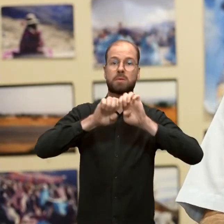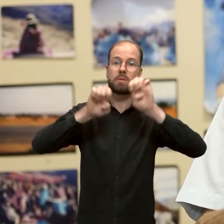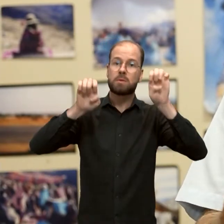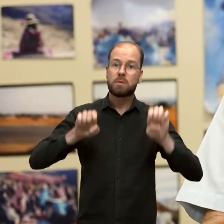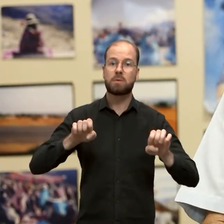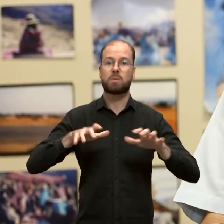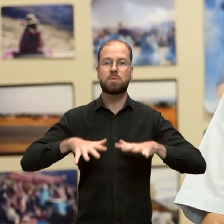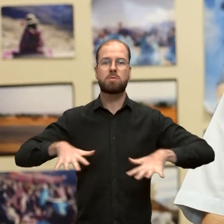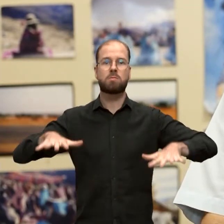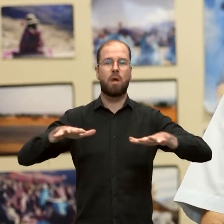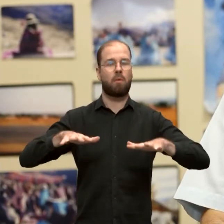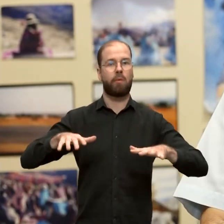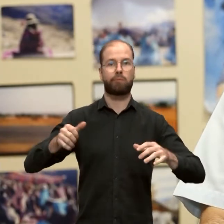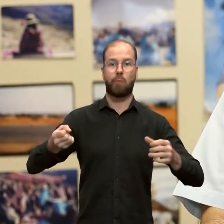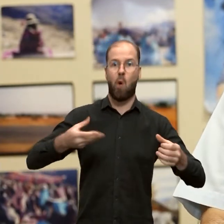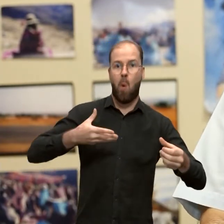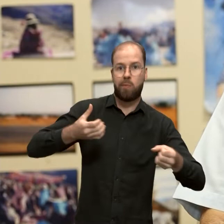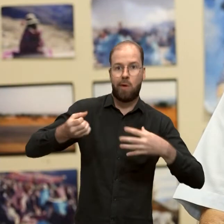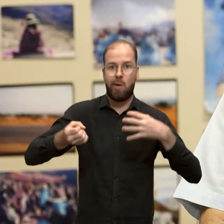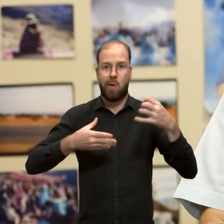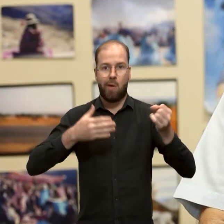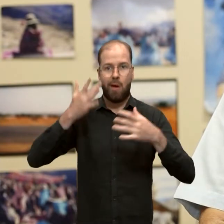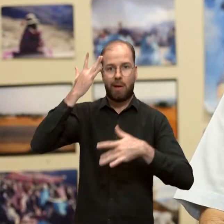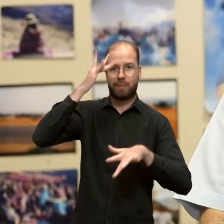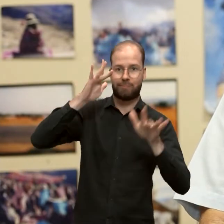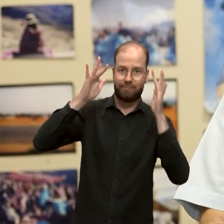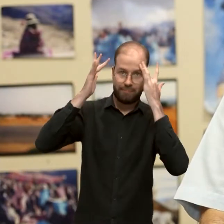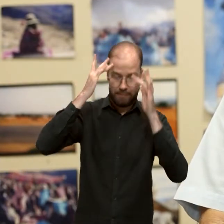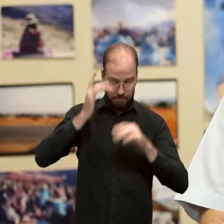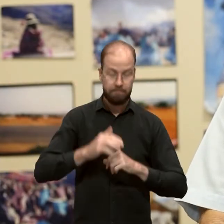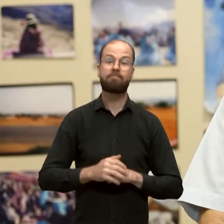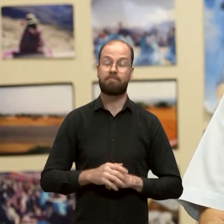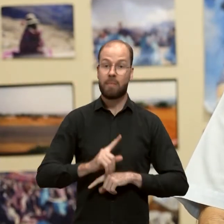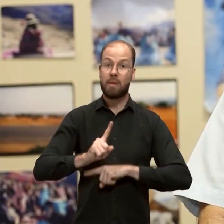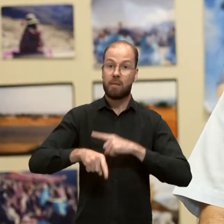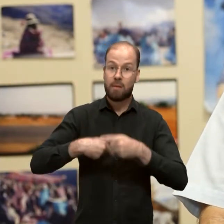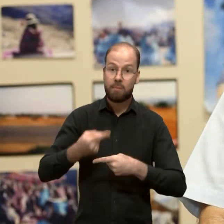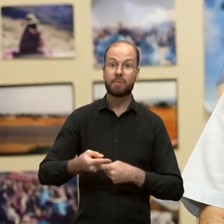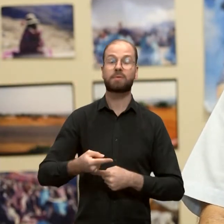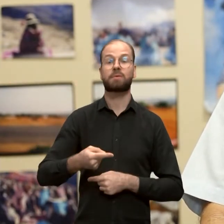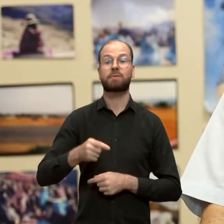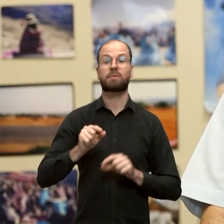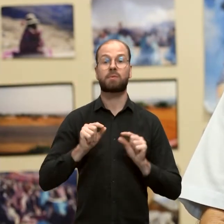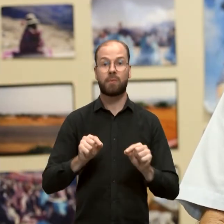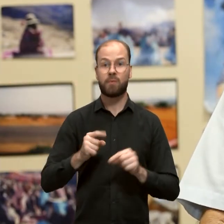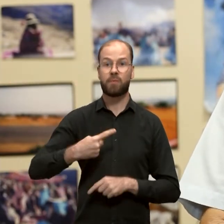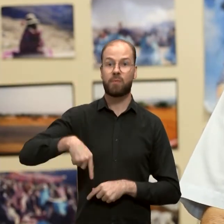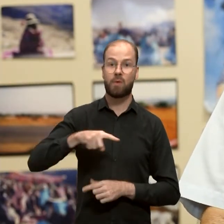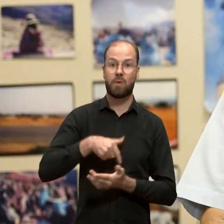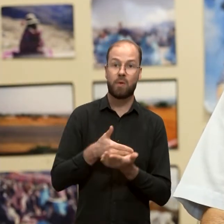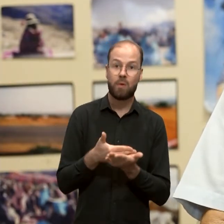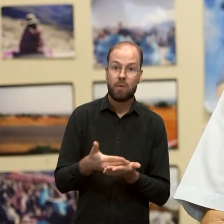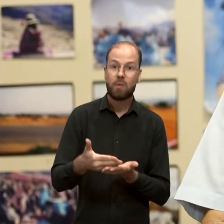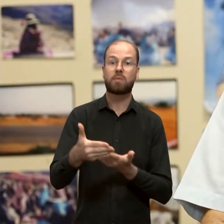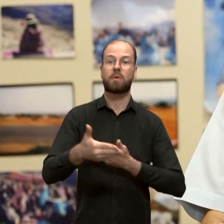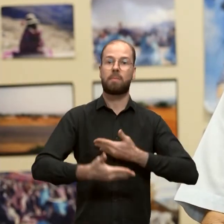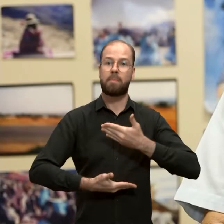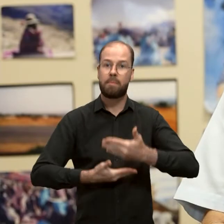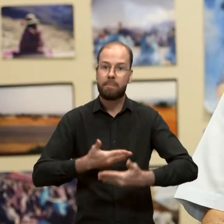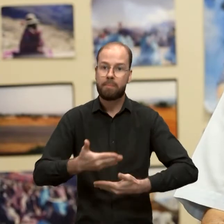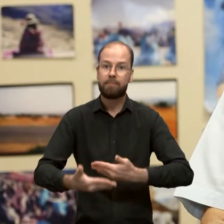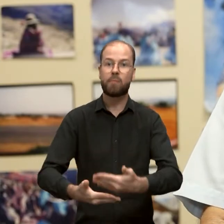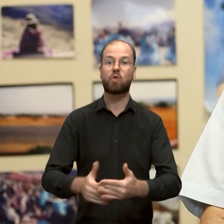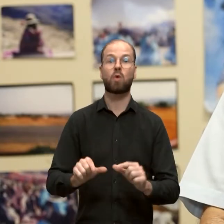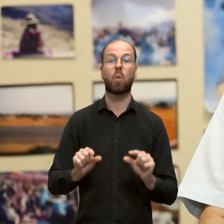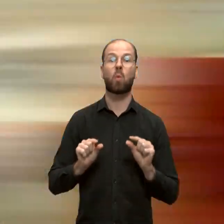era alguma coisa nova. Então, nós começamos um processo